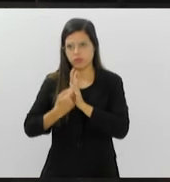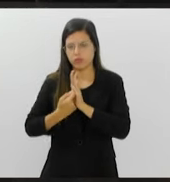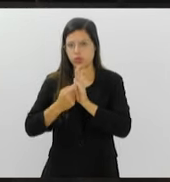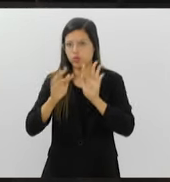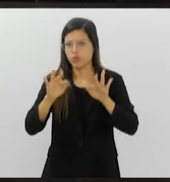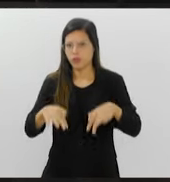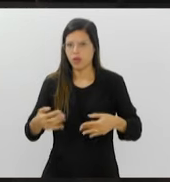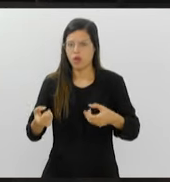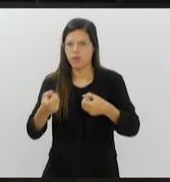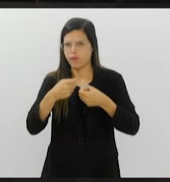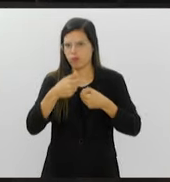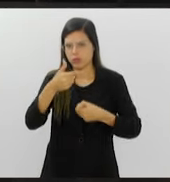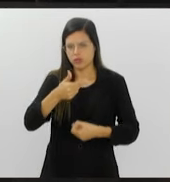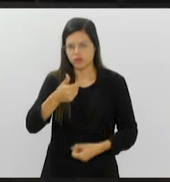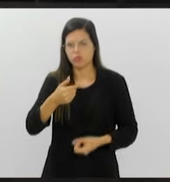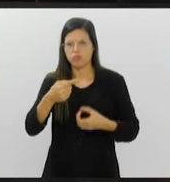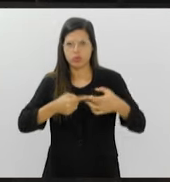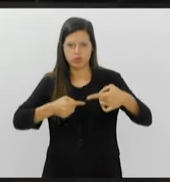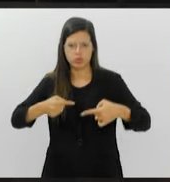para a segunda discussão.